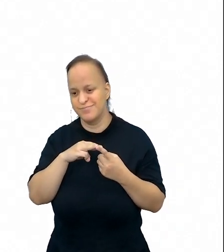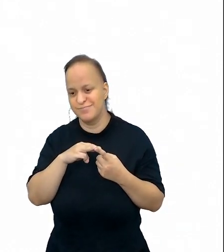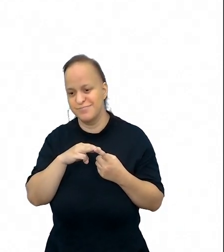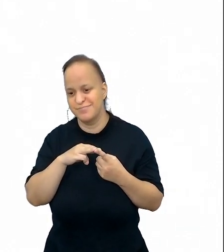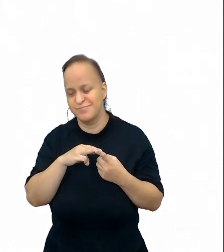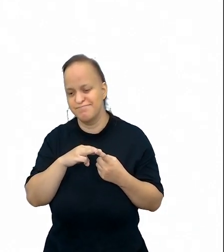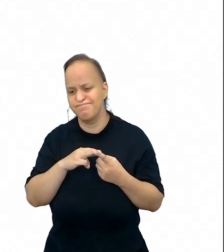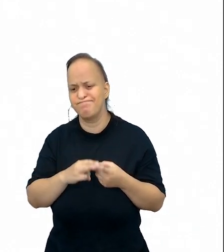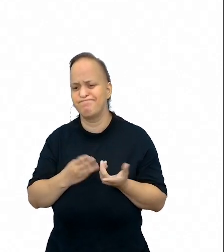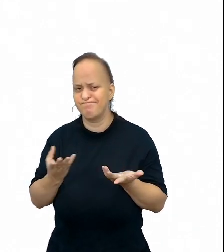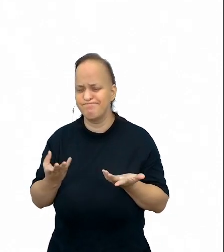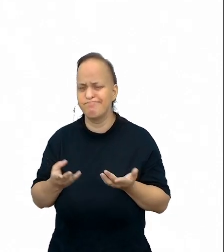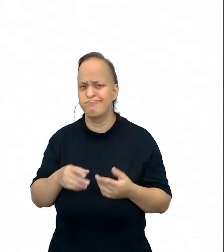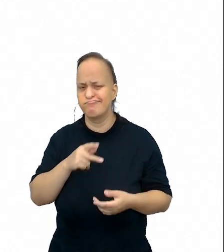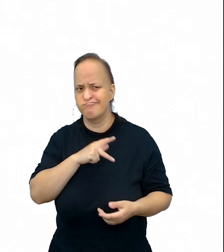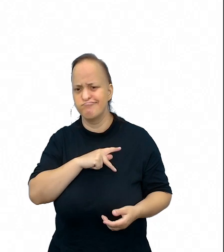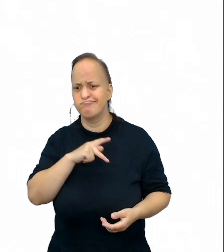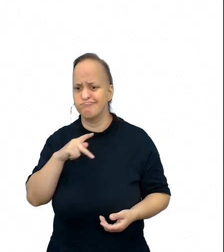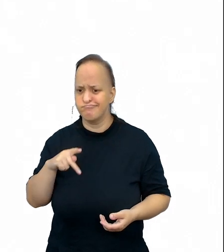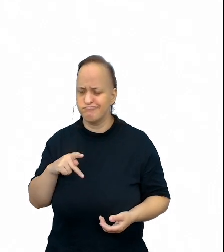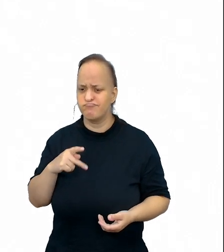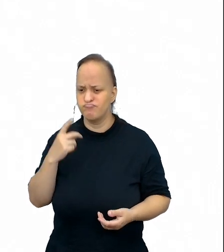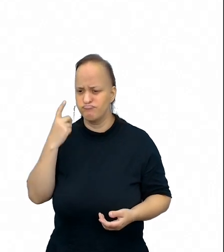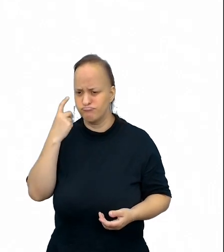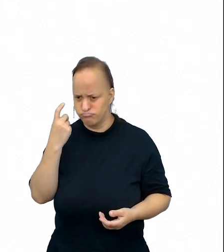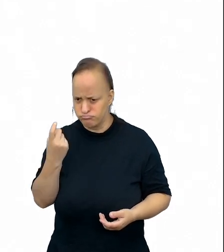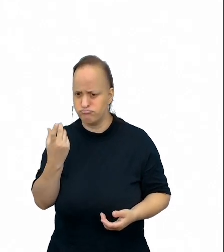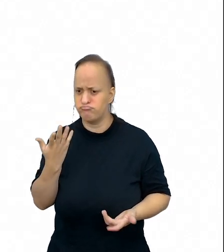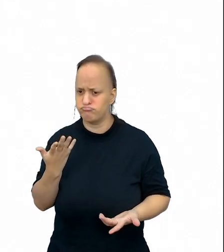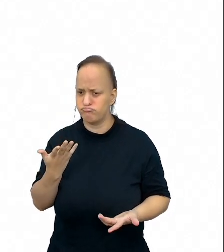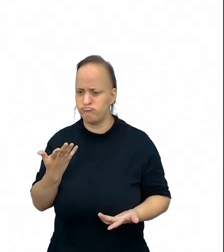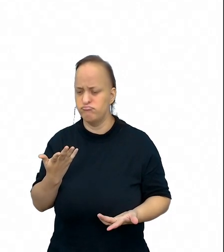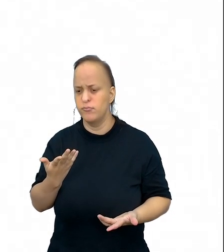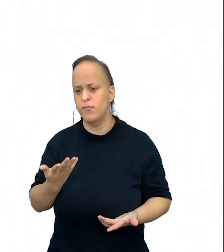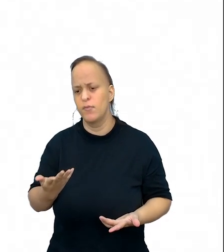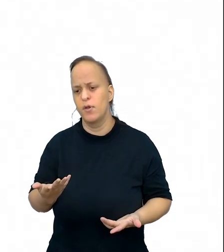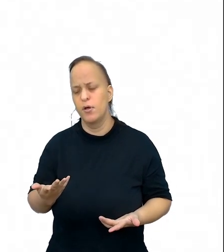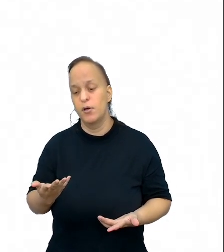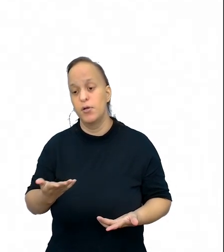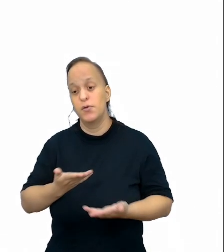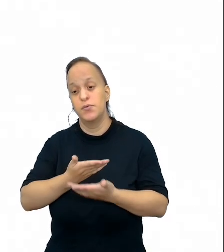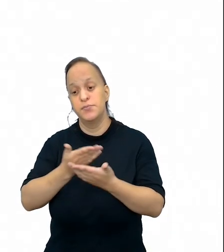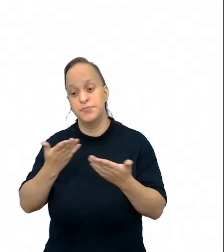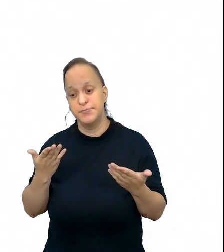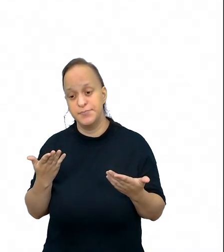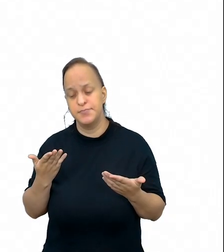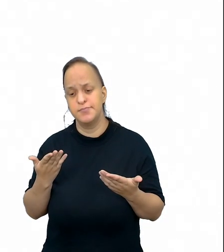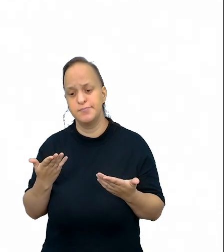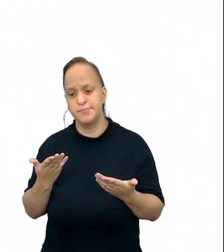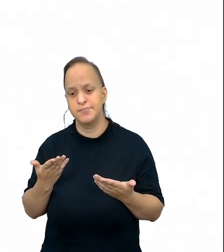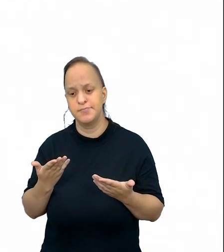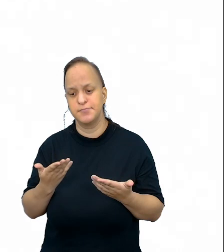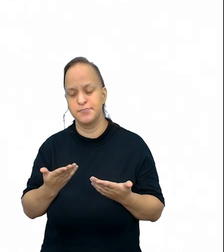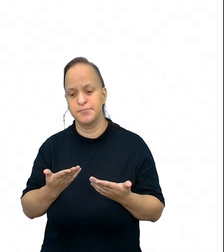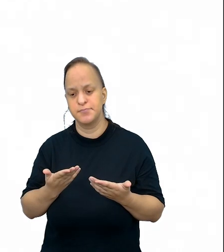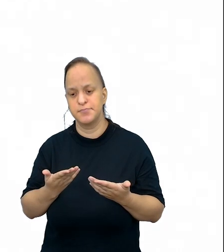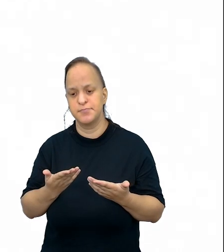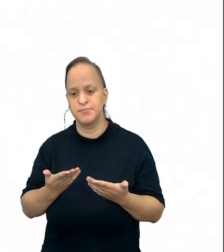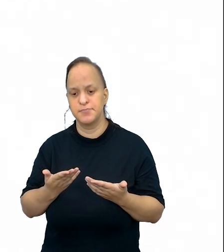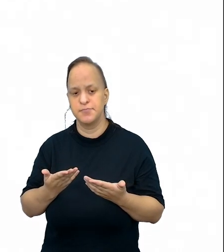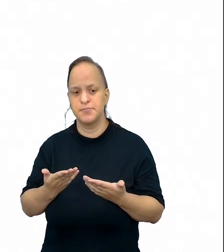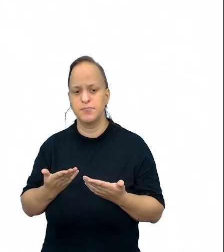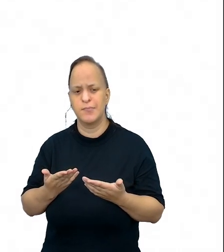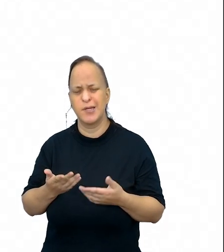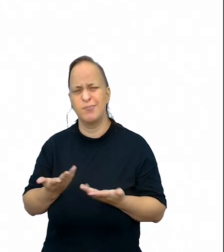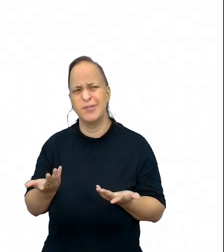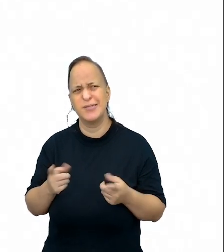interessante, professores, que vocês também façam esse estudo, esse movimento, para que sim possa entender por que eu